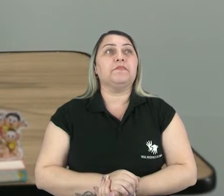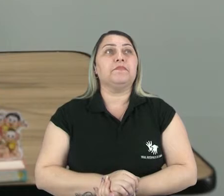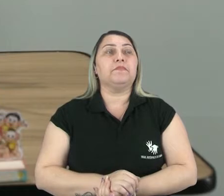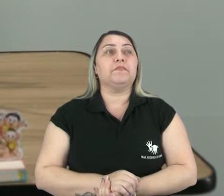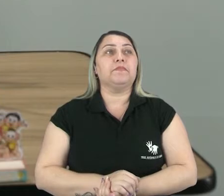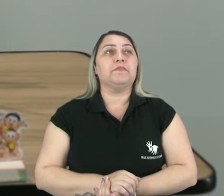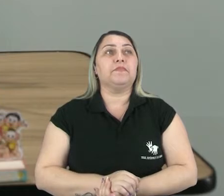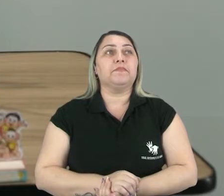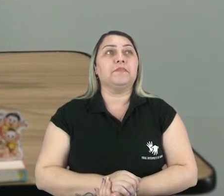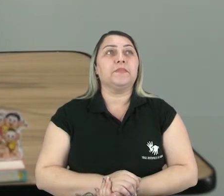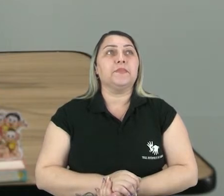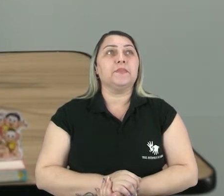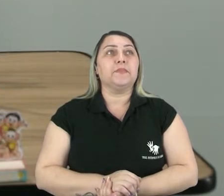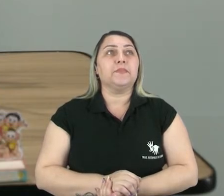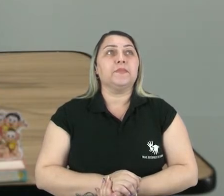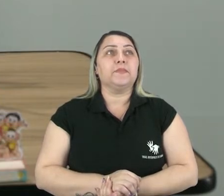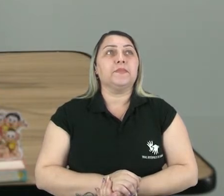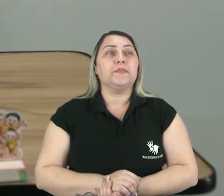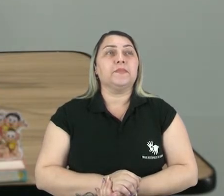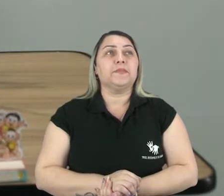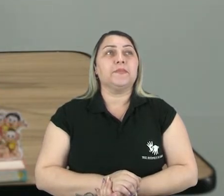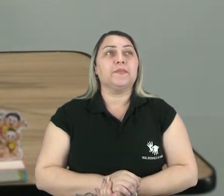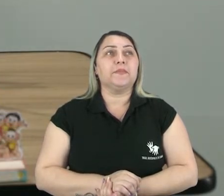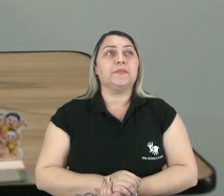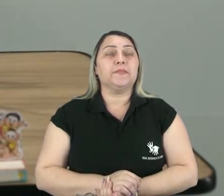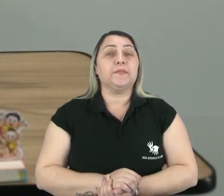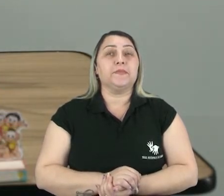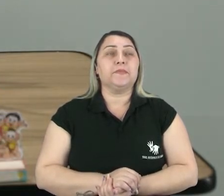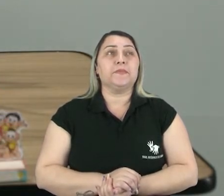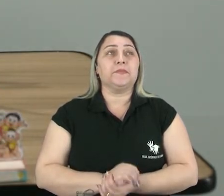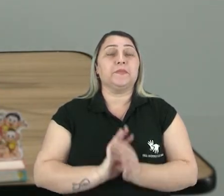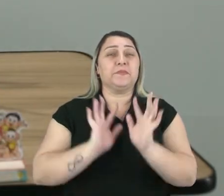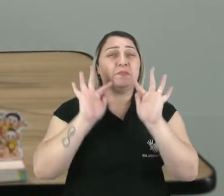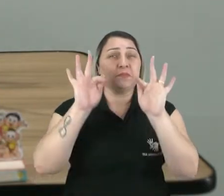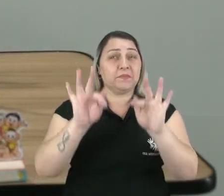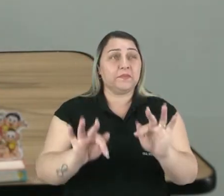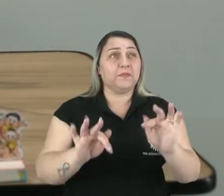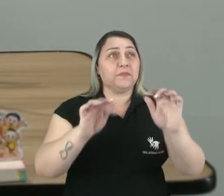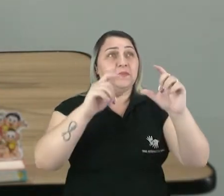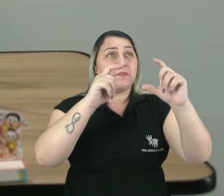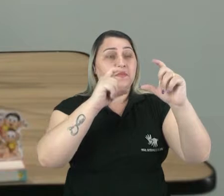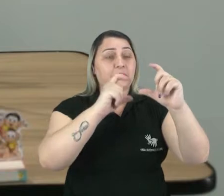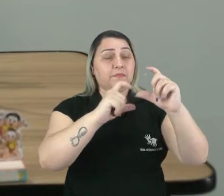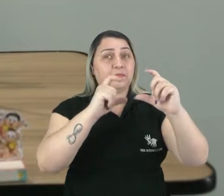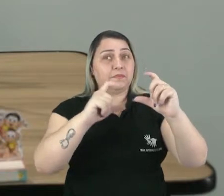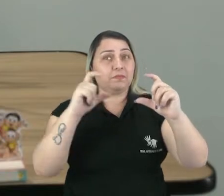Essa história está lá no finalzinho.